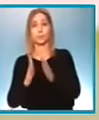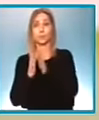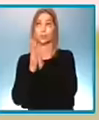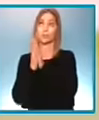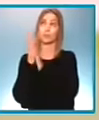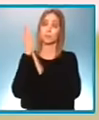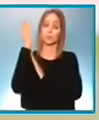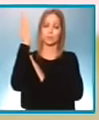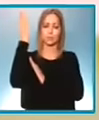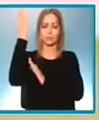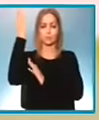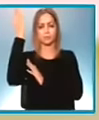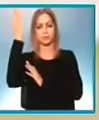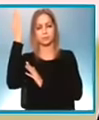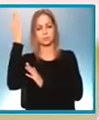Foi